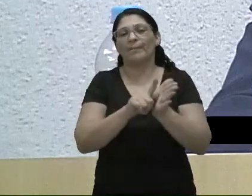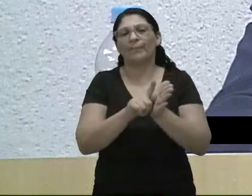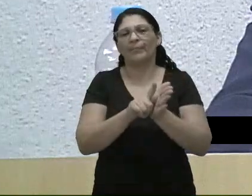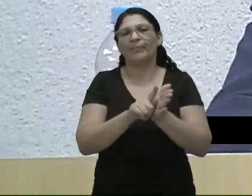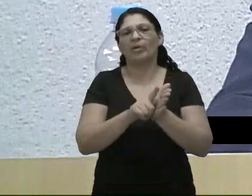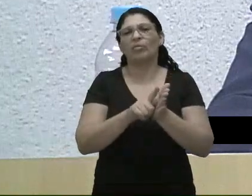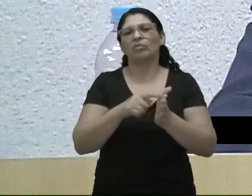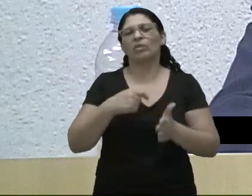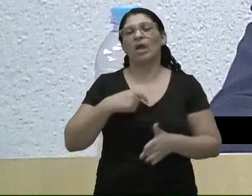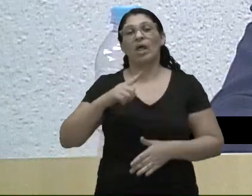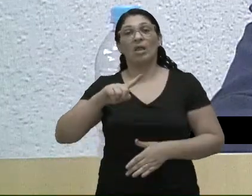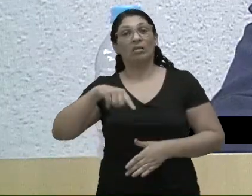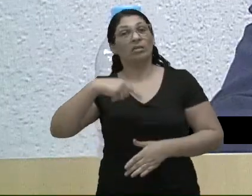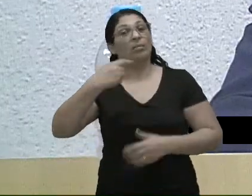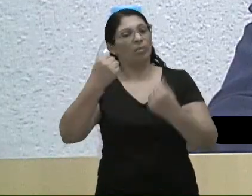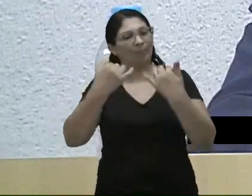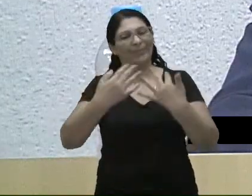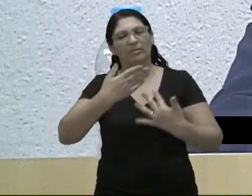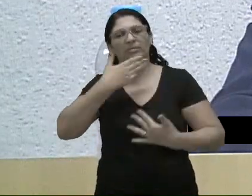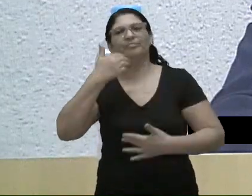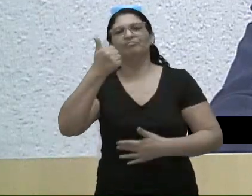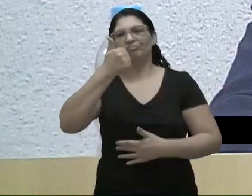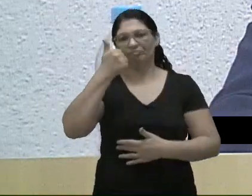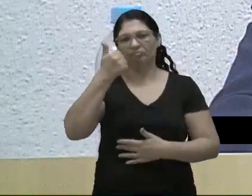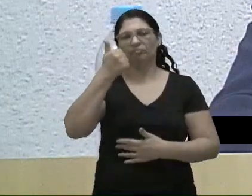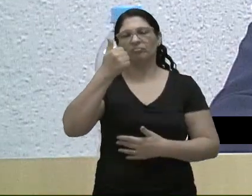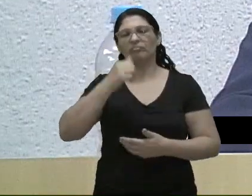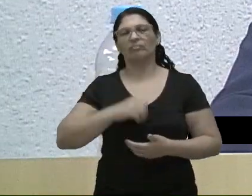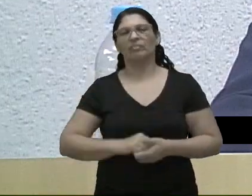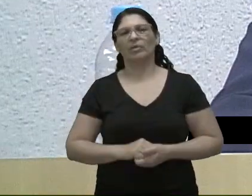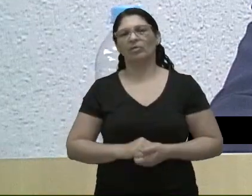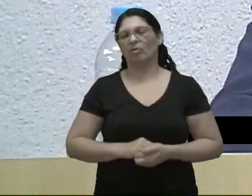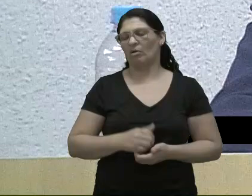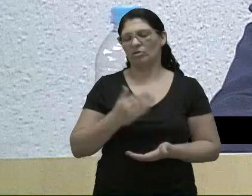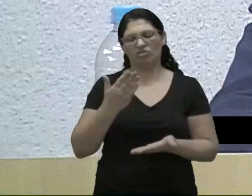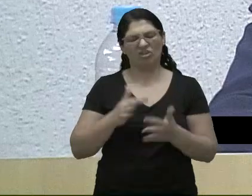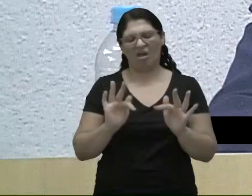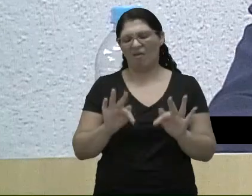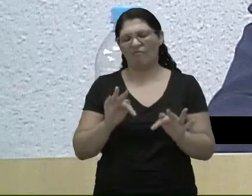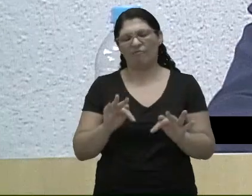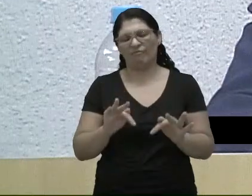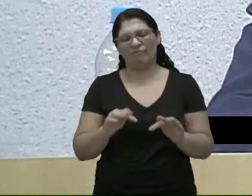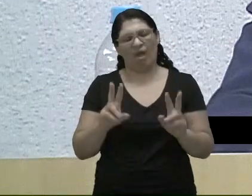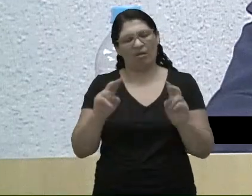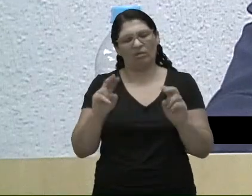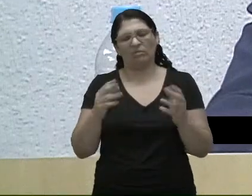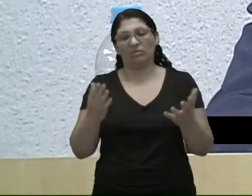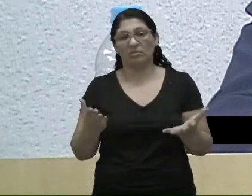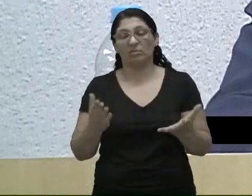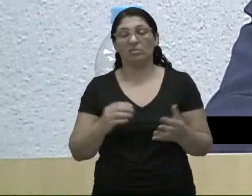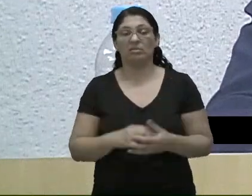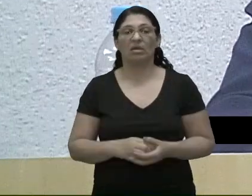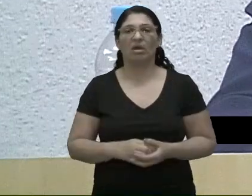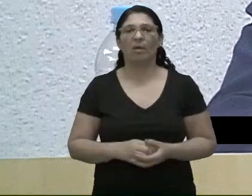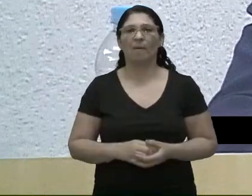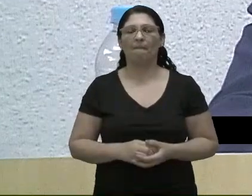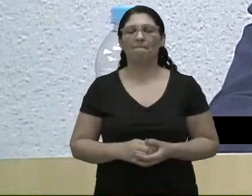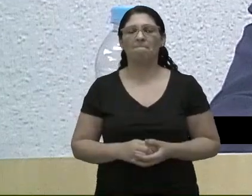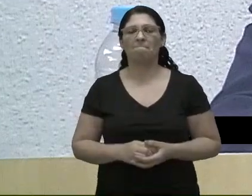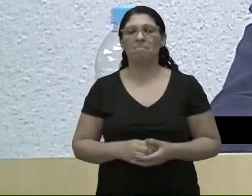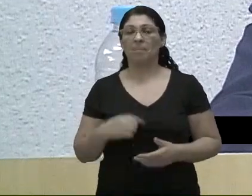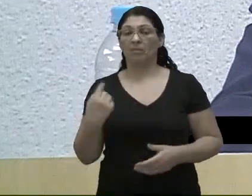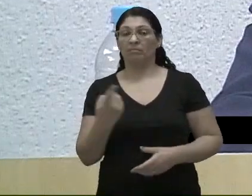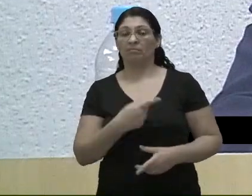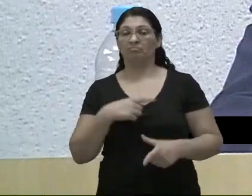eu depois reformulei ela. Então, isso já foi página virada. O que não dá para admitir nesse tipo de trabalho